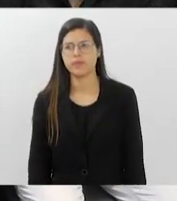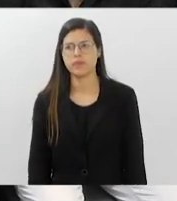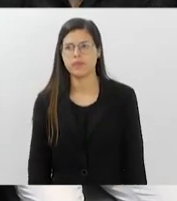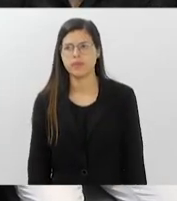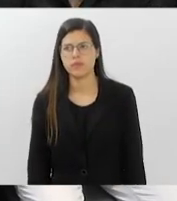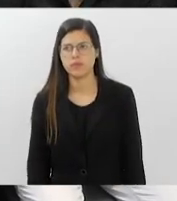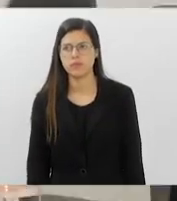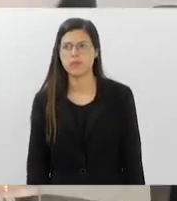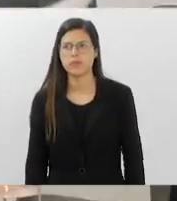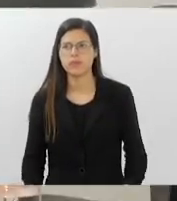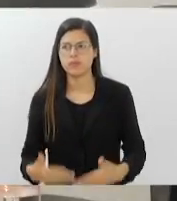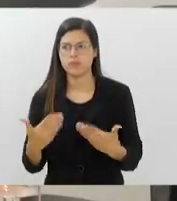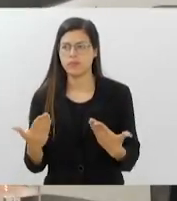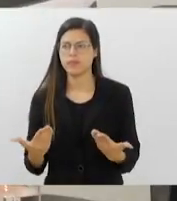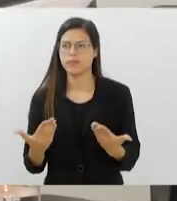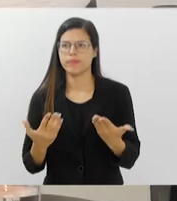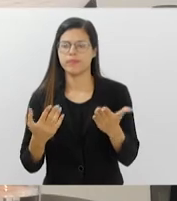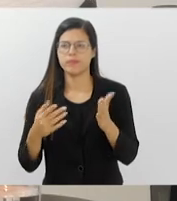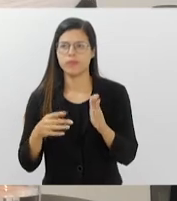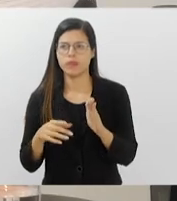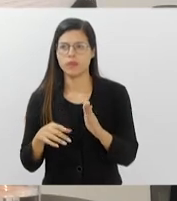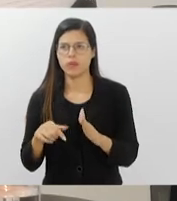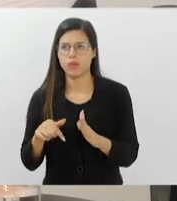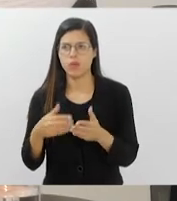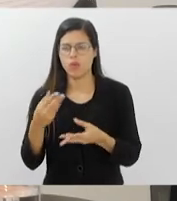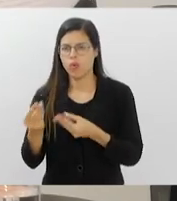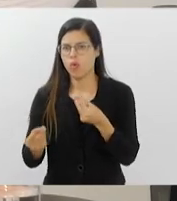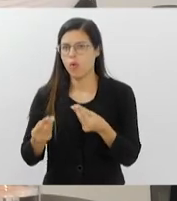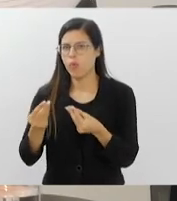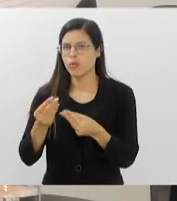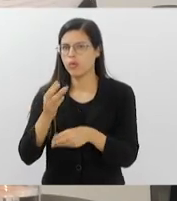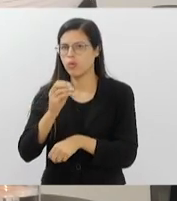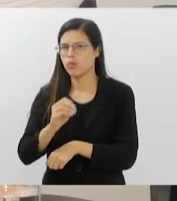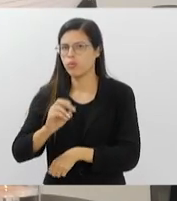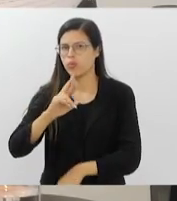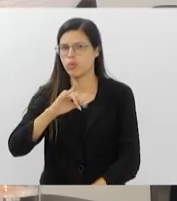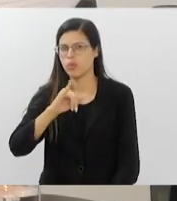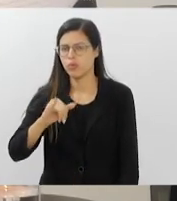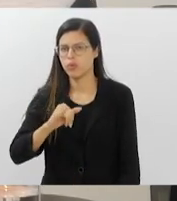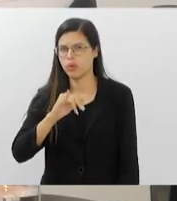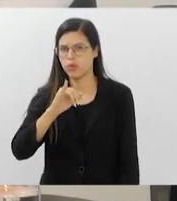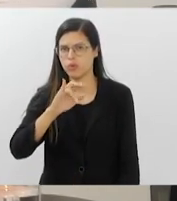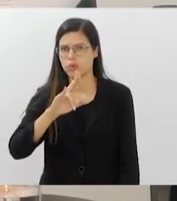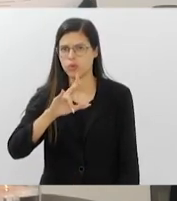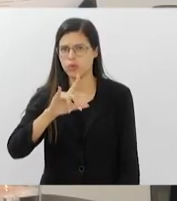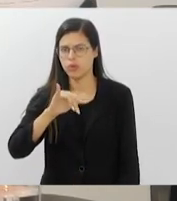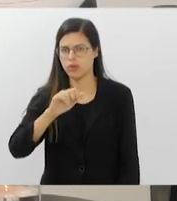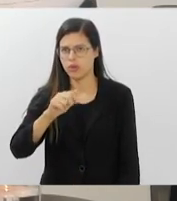a Doutora Juliana como ela deseja fazer a dinâmica quem fala